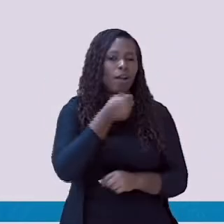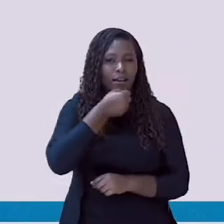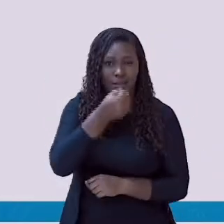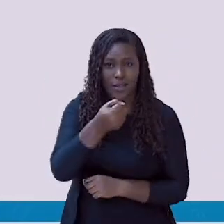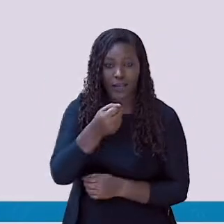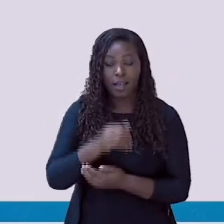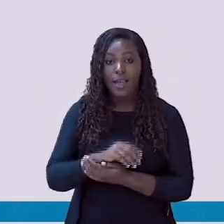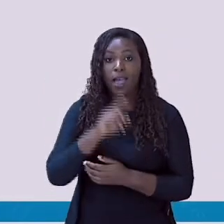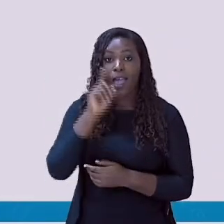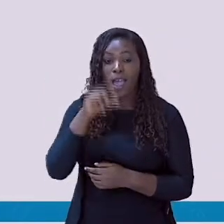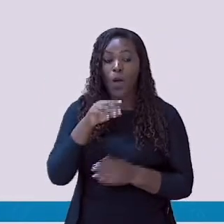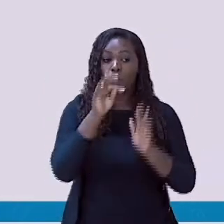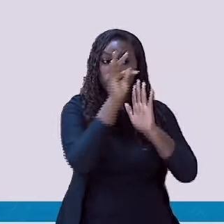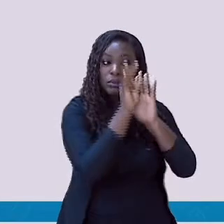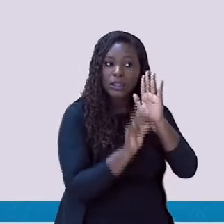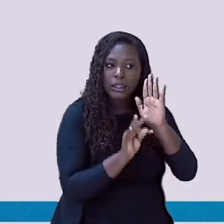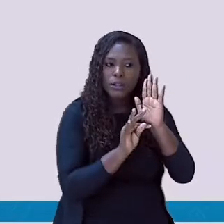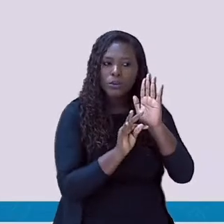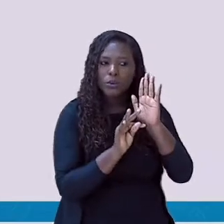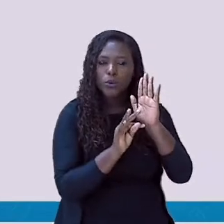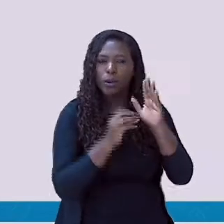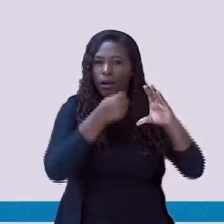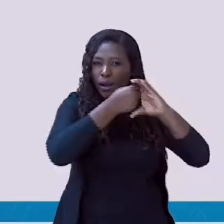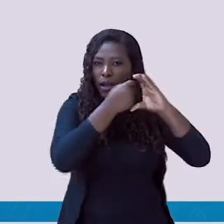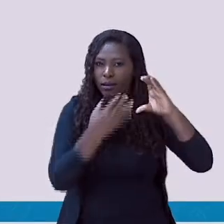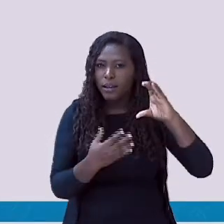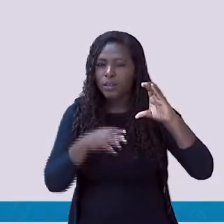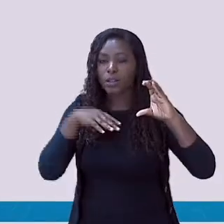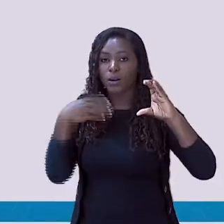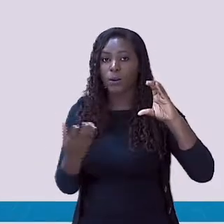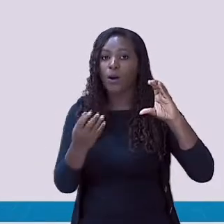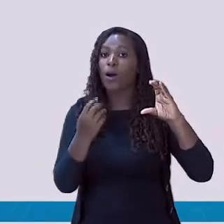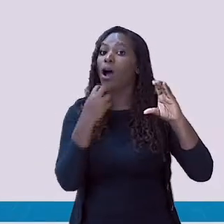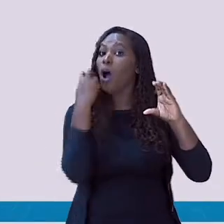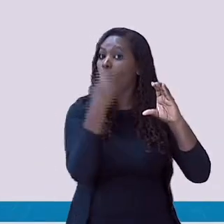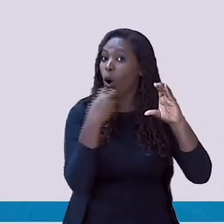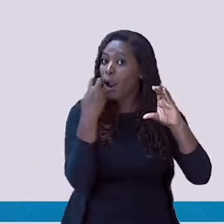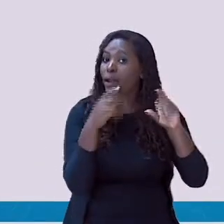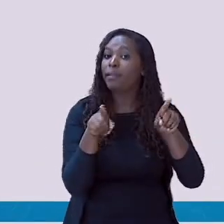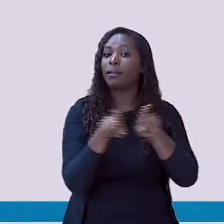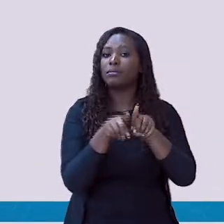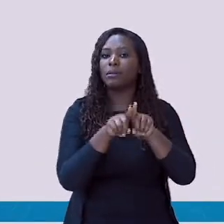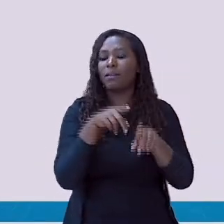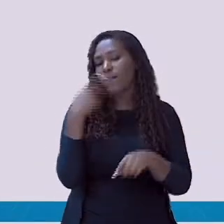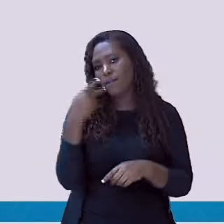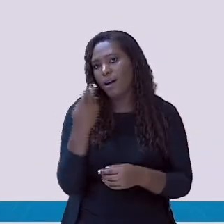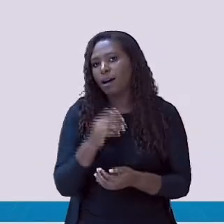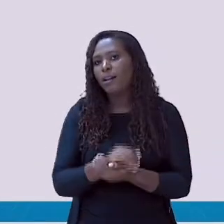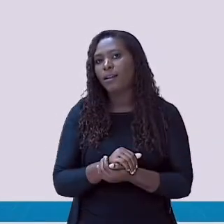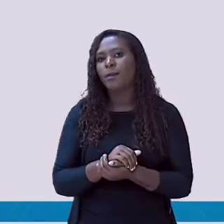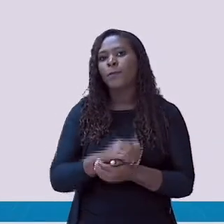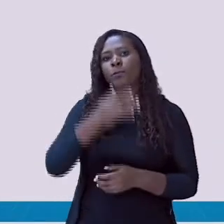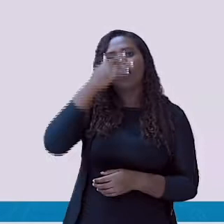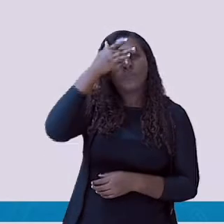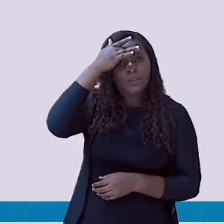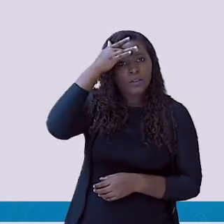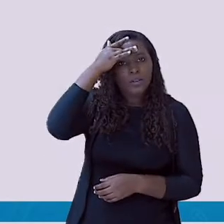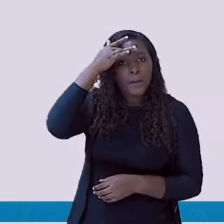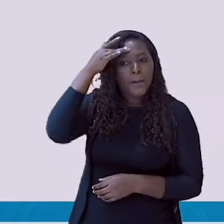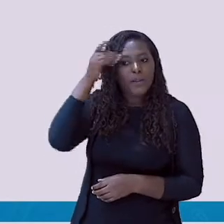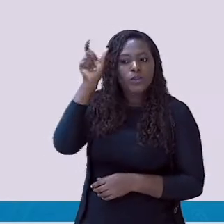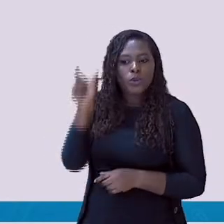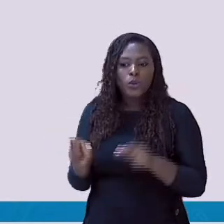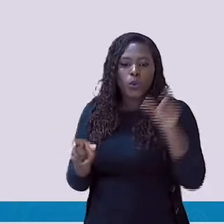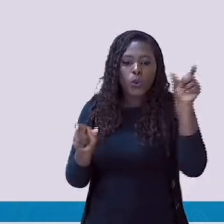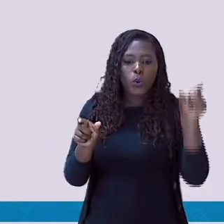pela fala, produzido pela interação de duas pessoas. Entrevistador,